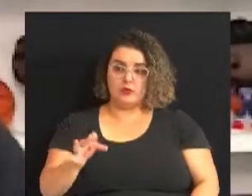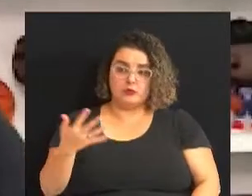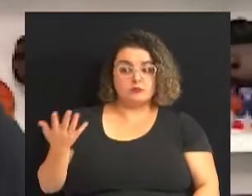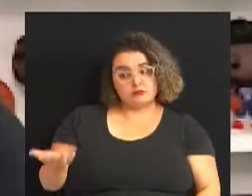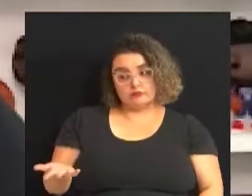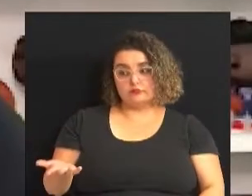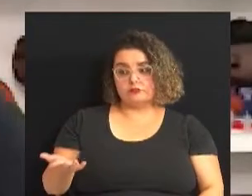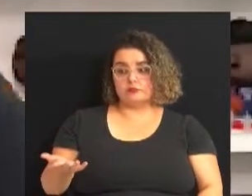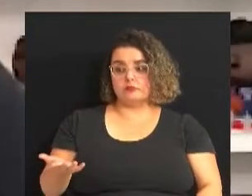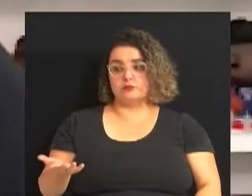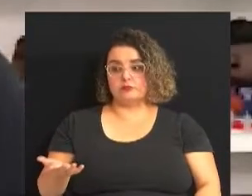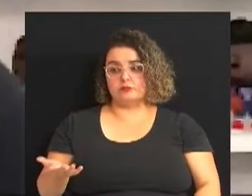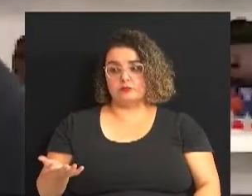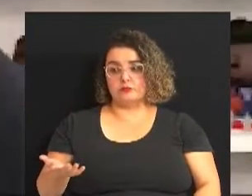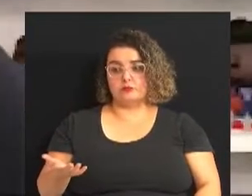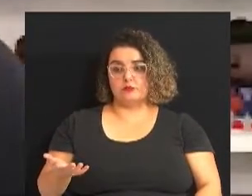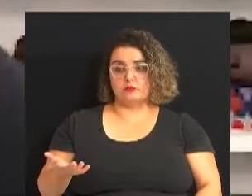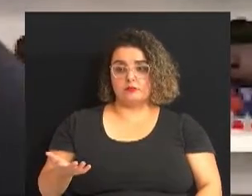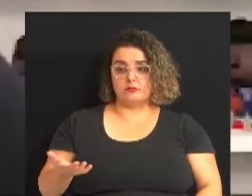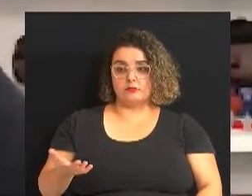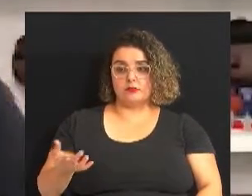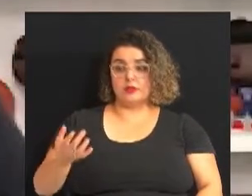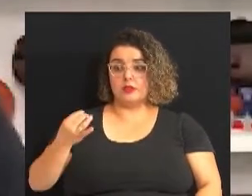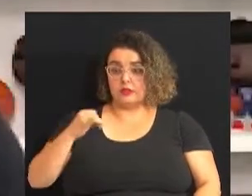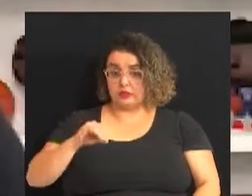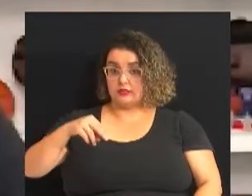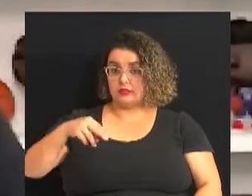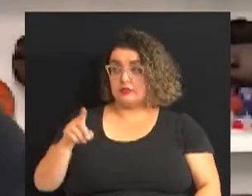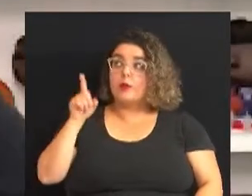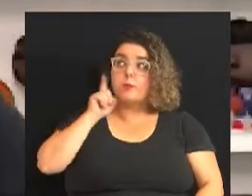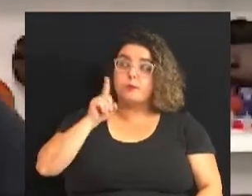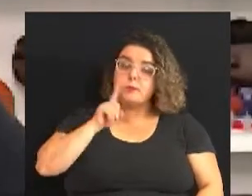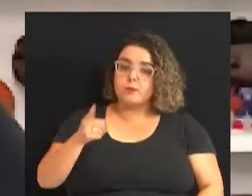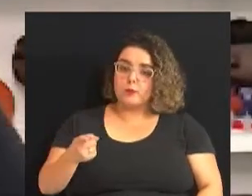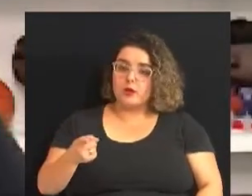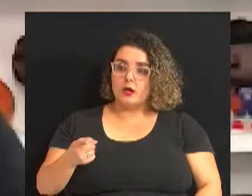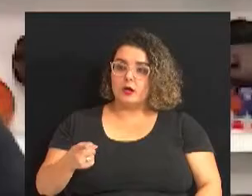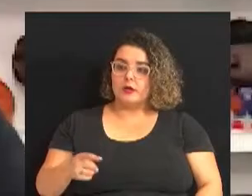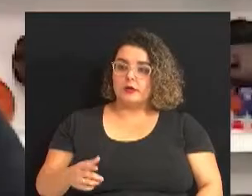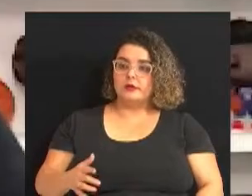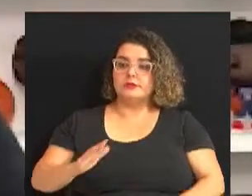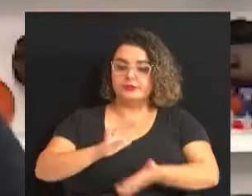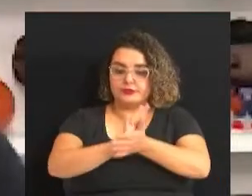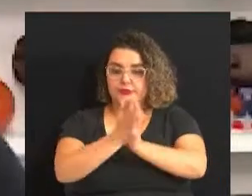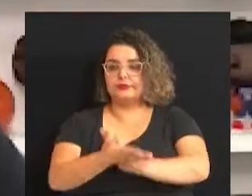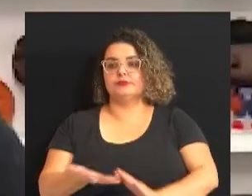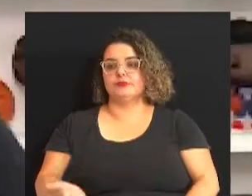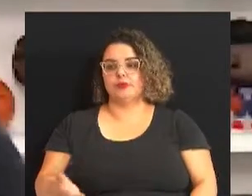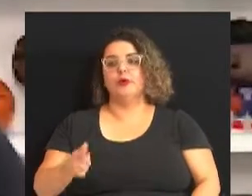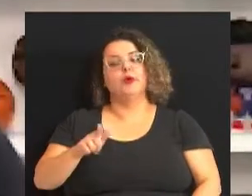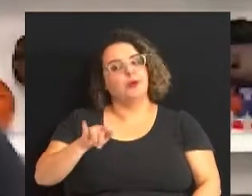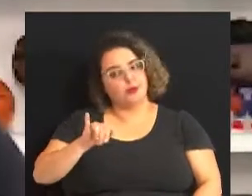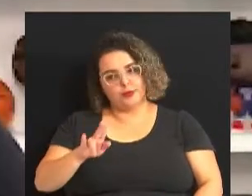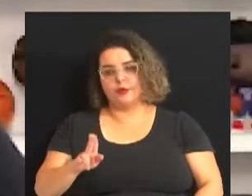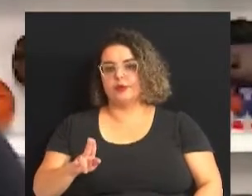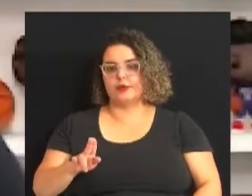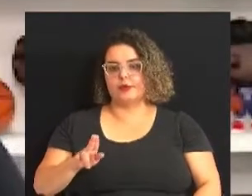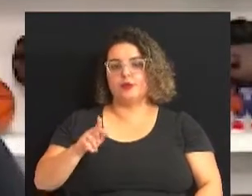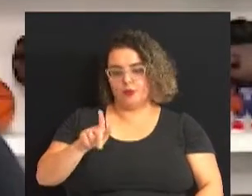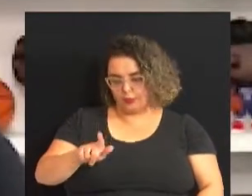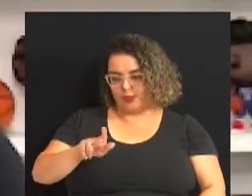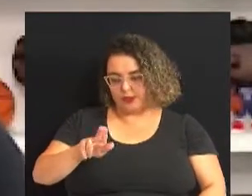assim, o cara, se o norte-americano tem que matar um leão por dia, o Gui vai ter que matar dois. A grosso modo é